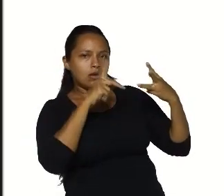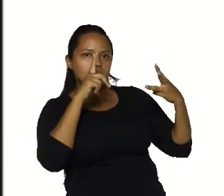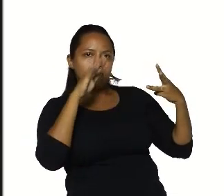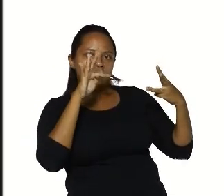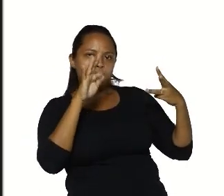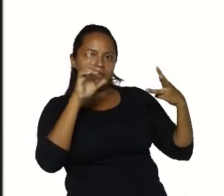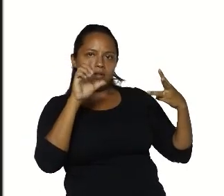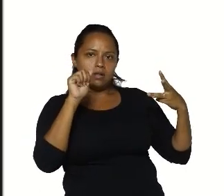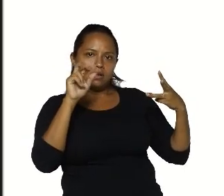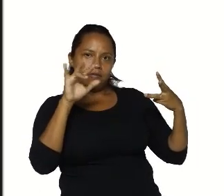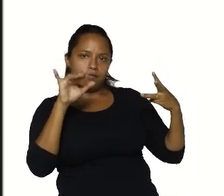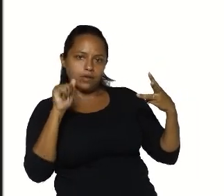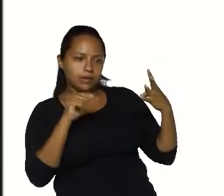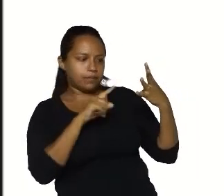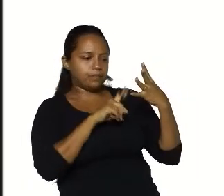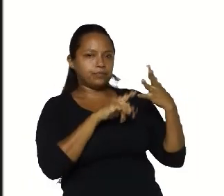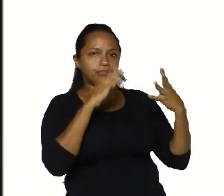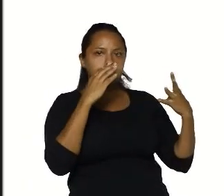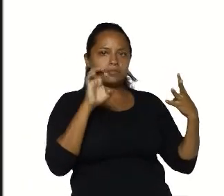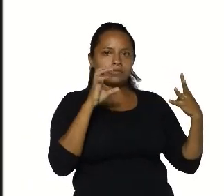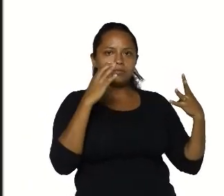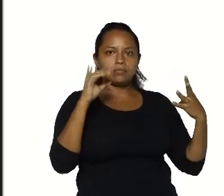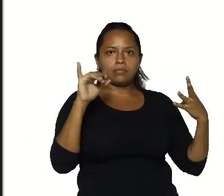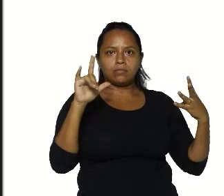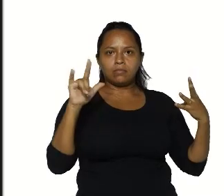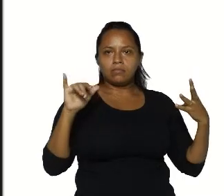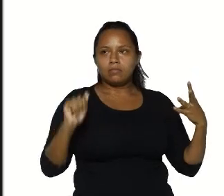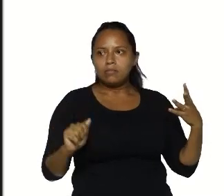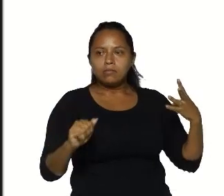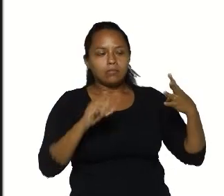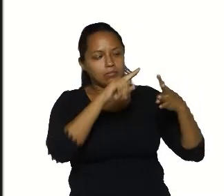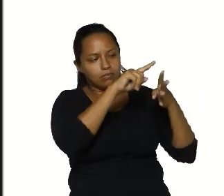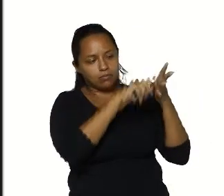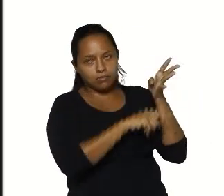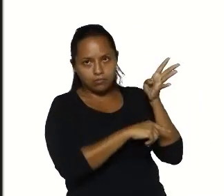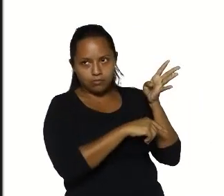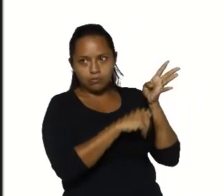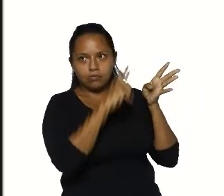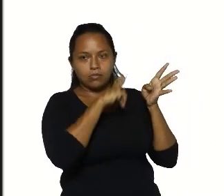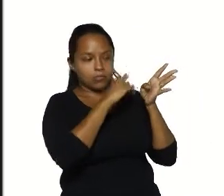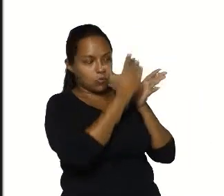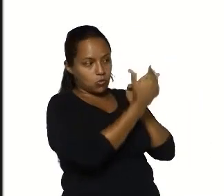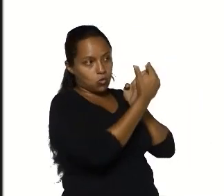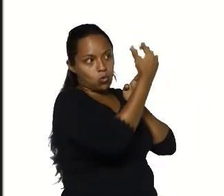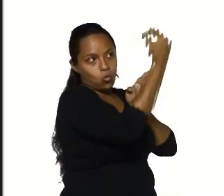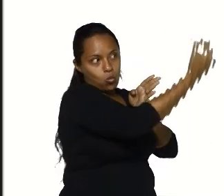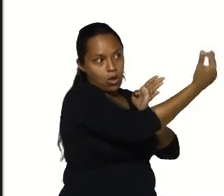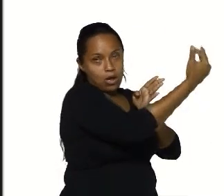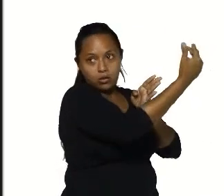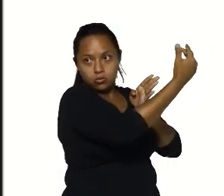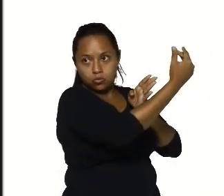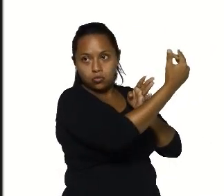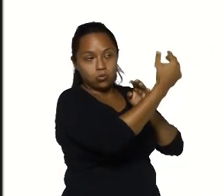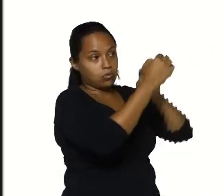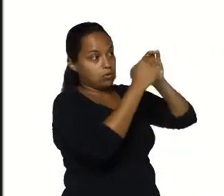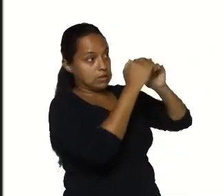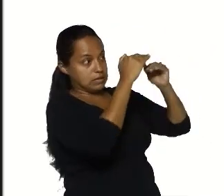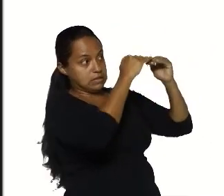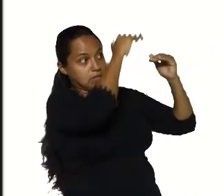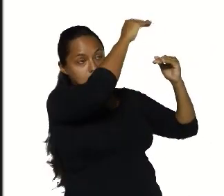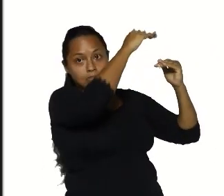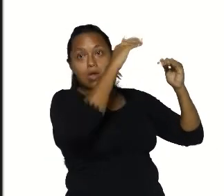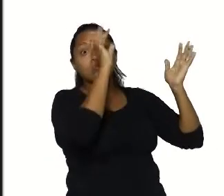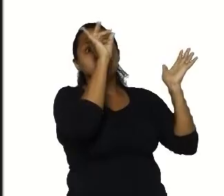Cecília. Na segunda coluna nós temos as hemácias. Aqui nós temos o valor de referência, o valor padrão, que as